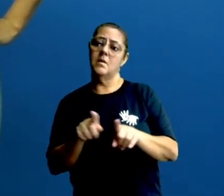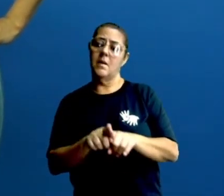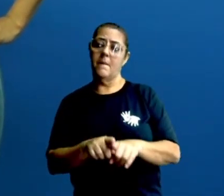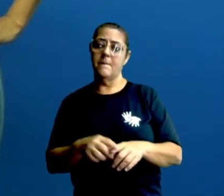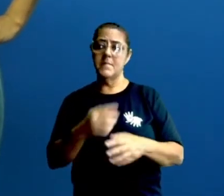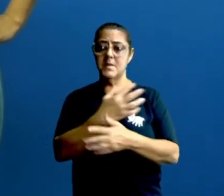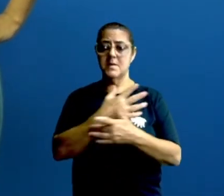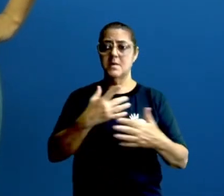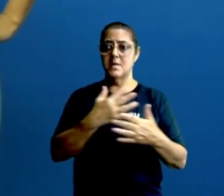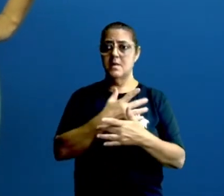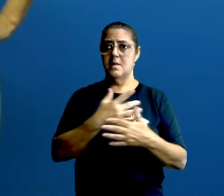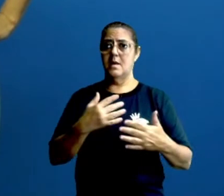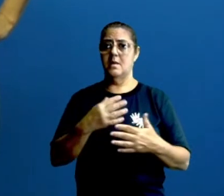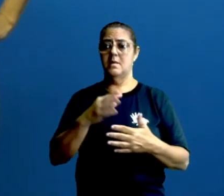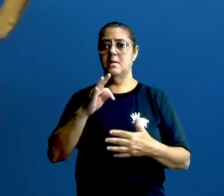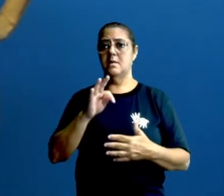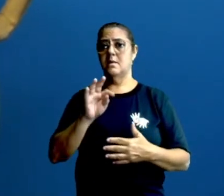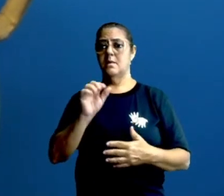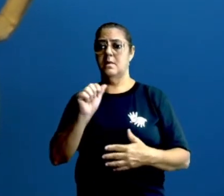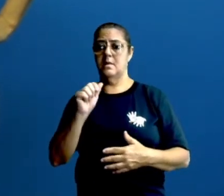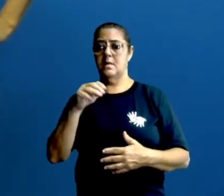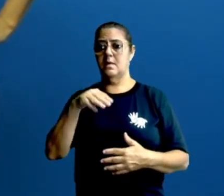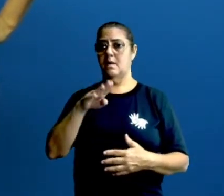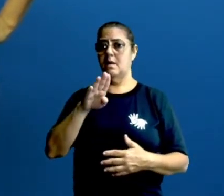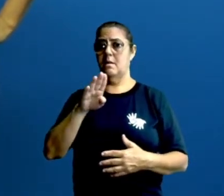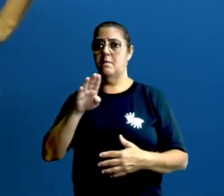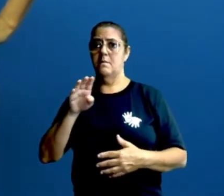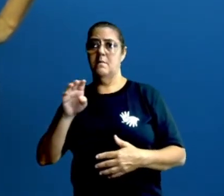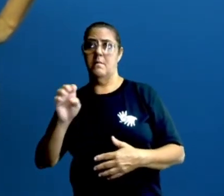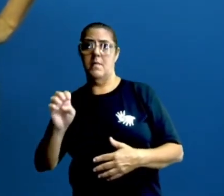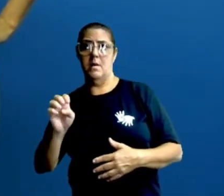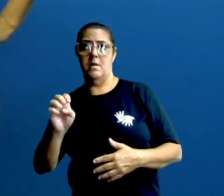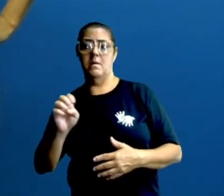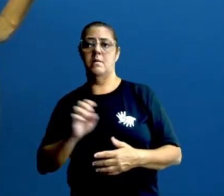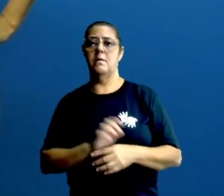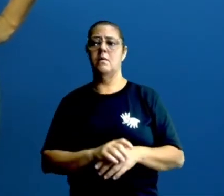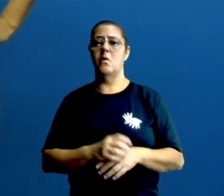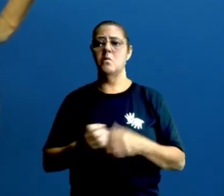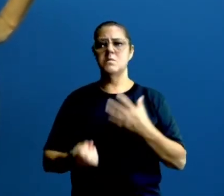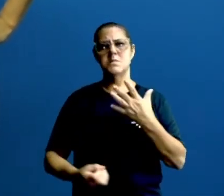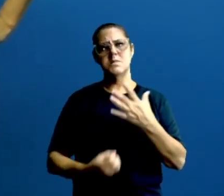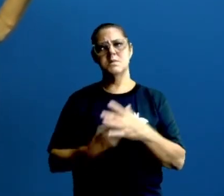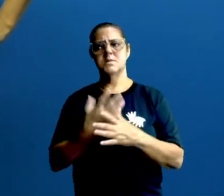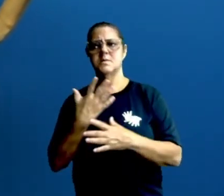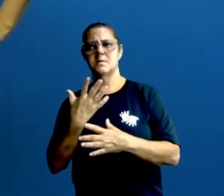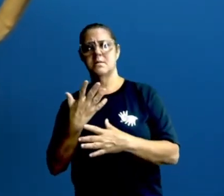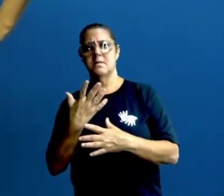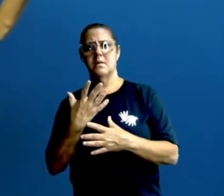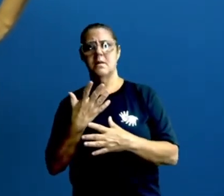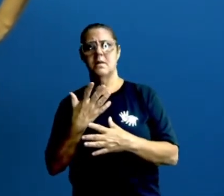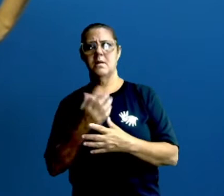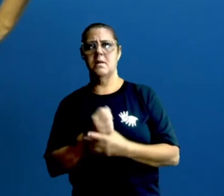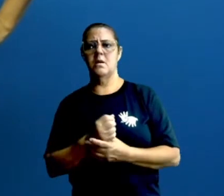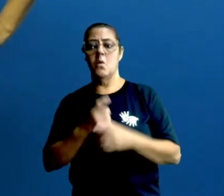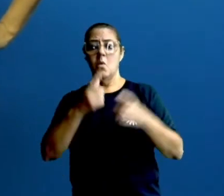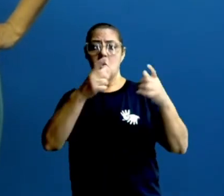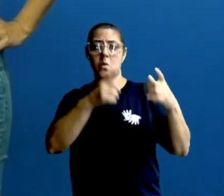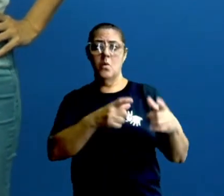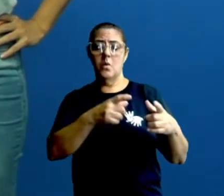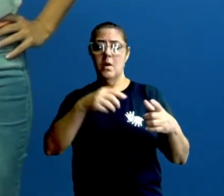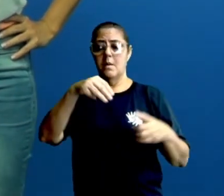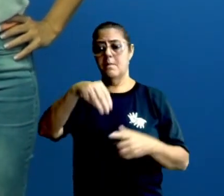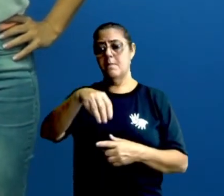primeiro lugar no estado de Pernambuco onde se tem ou se cria uma maçonaria.